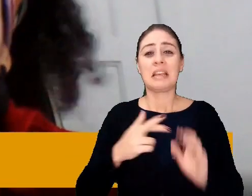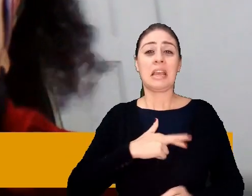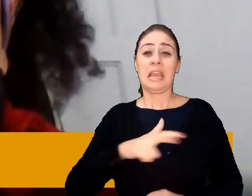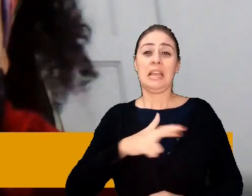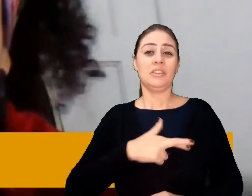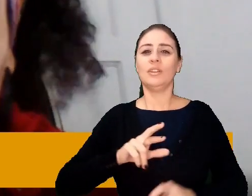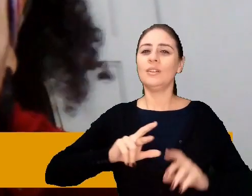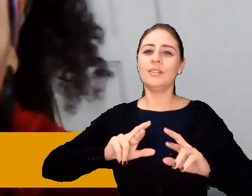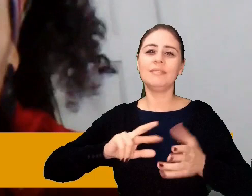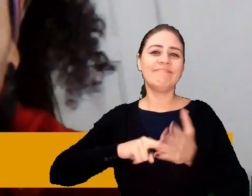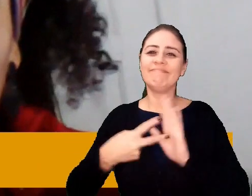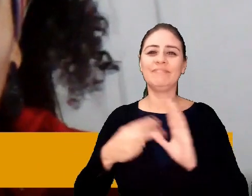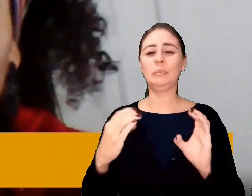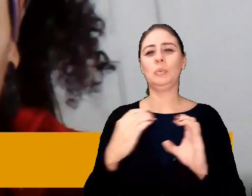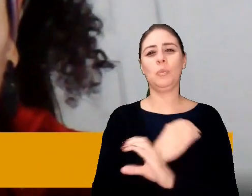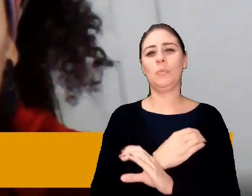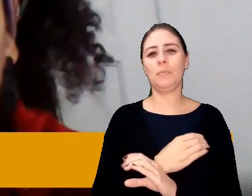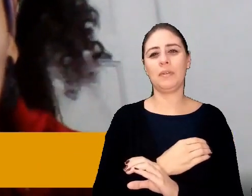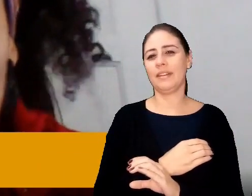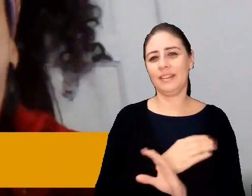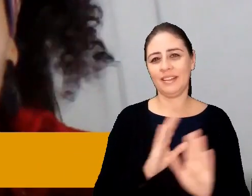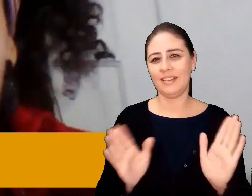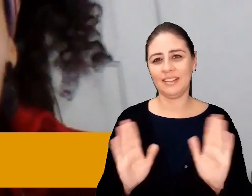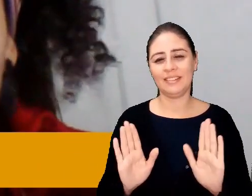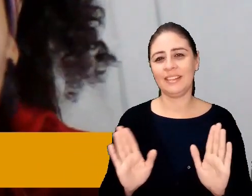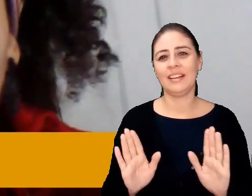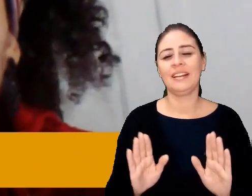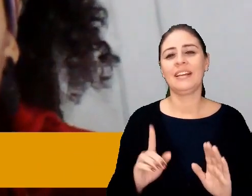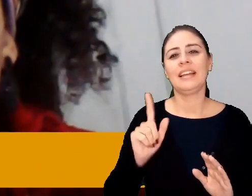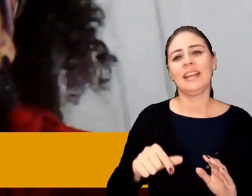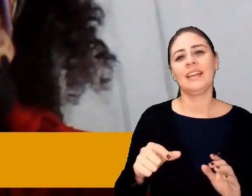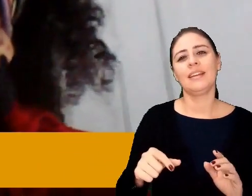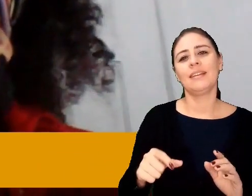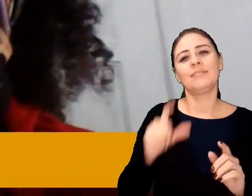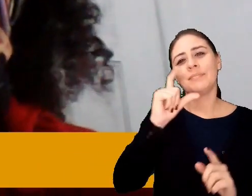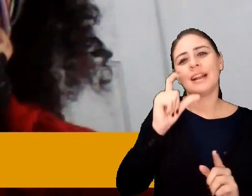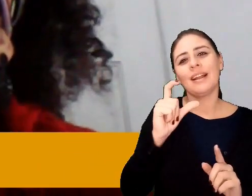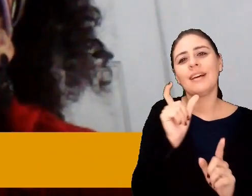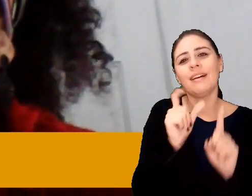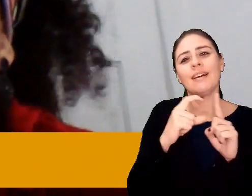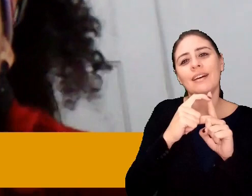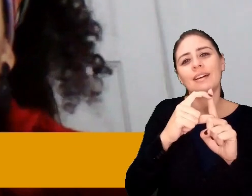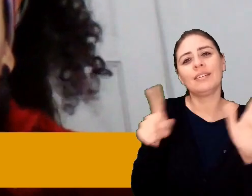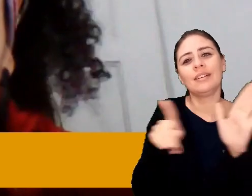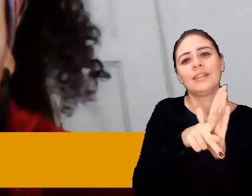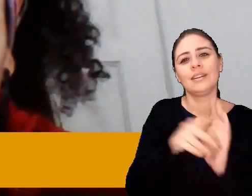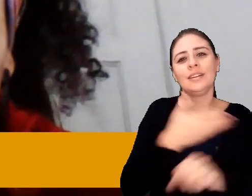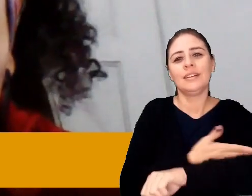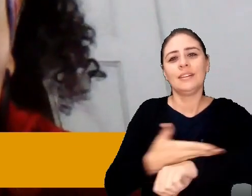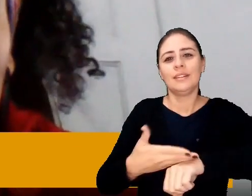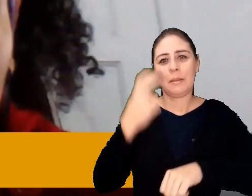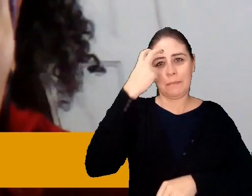que é religiosidade, até porque nós não vamos nos religar a algo, né? Essa palavra ocidental. E a espiritualidade